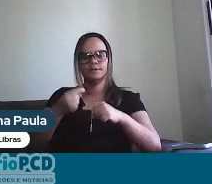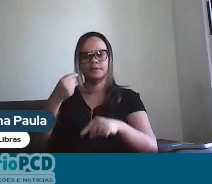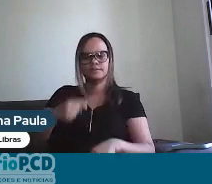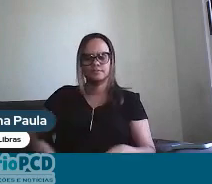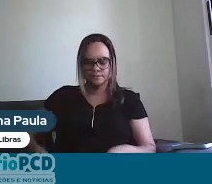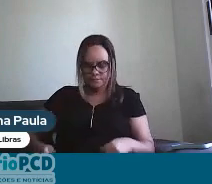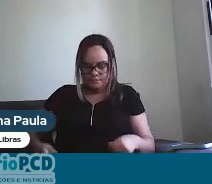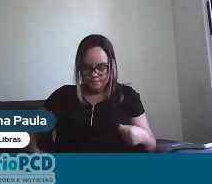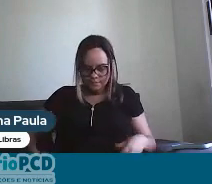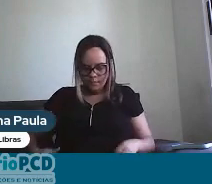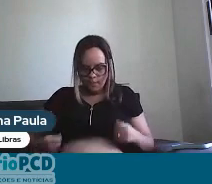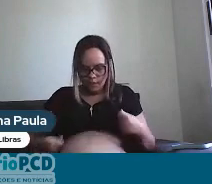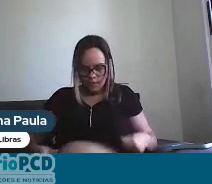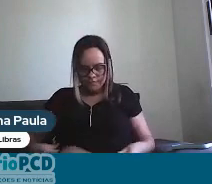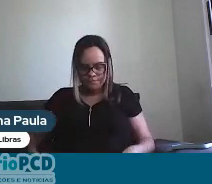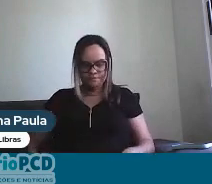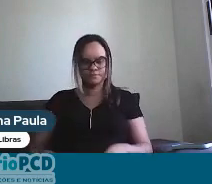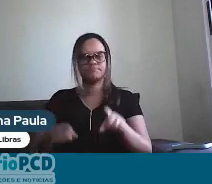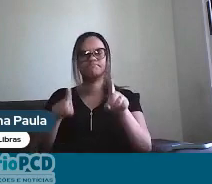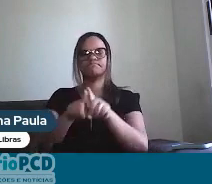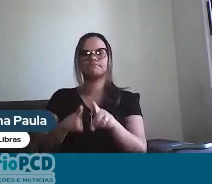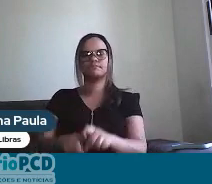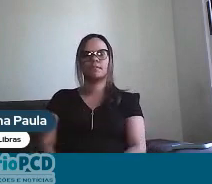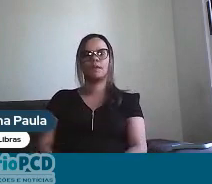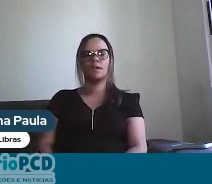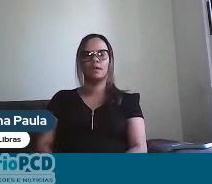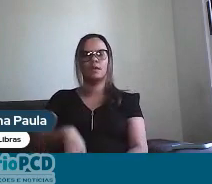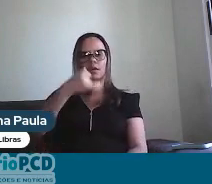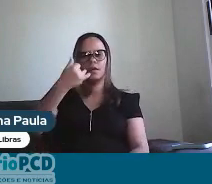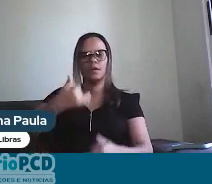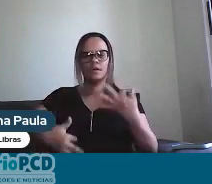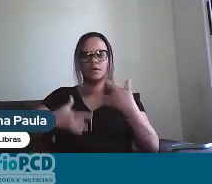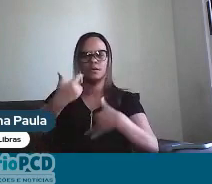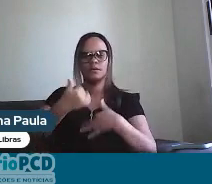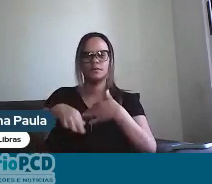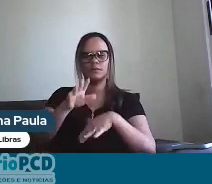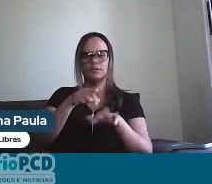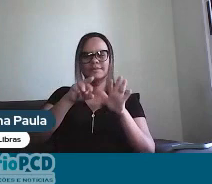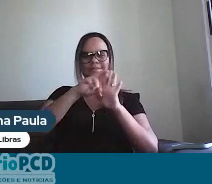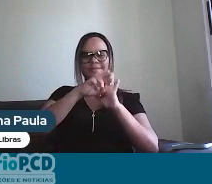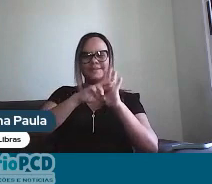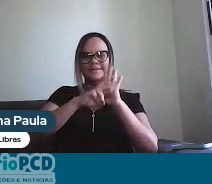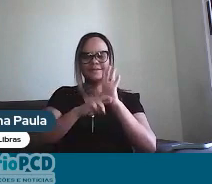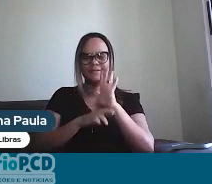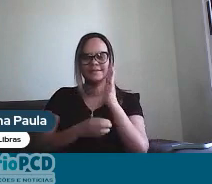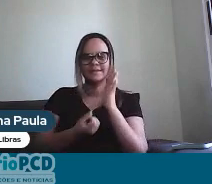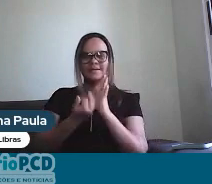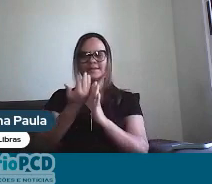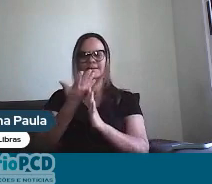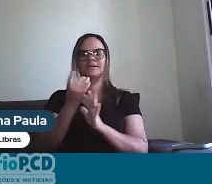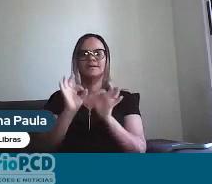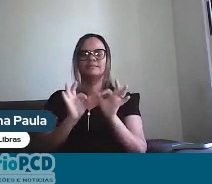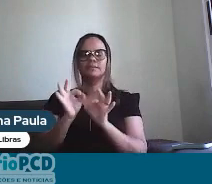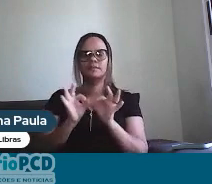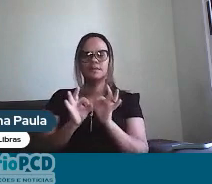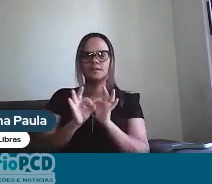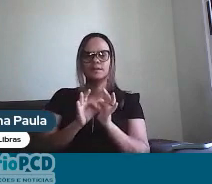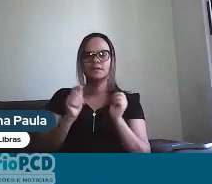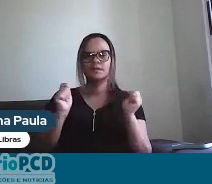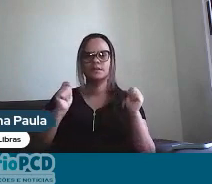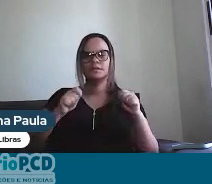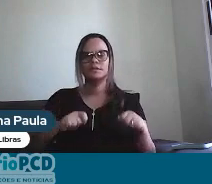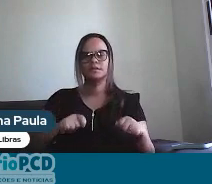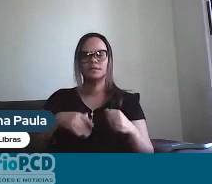ponto fundamental, e isso está bem explicado lá em todos os relatórios que foram produzidos dentro do estudo, que a capacitação